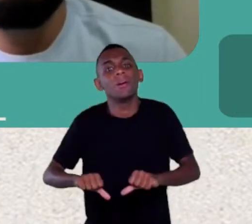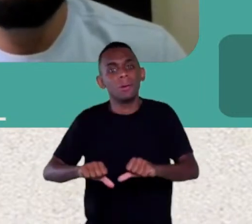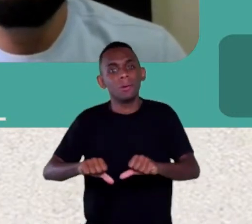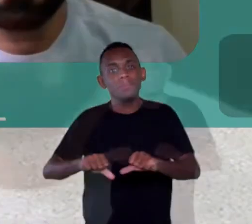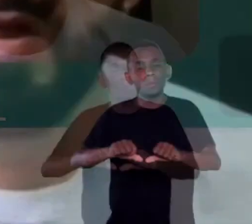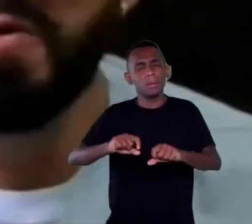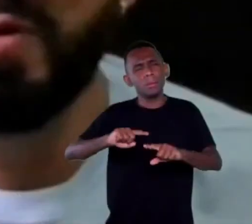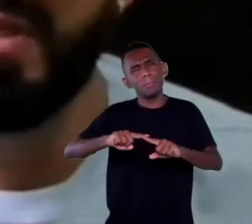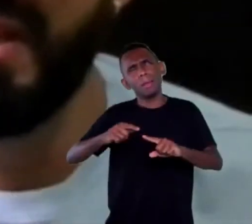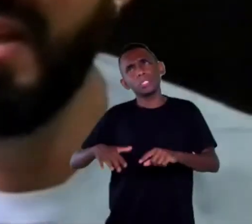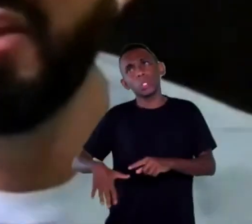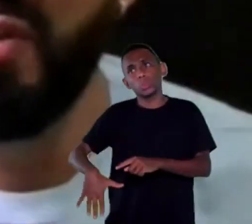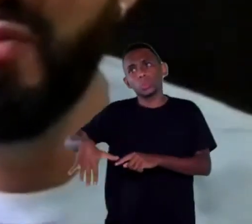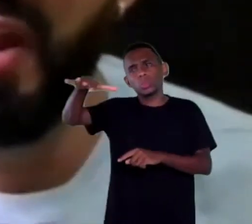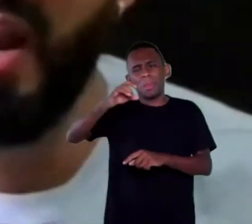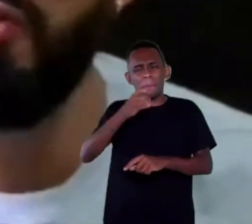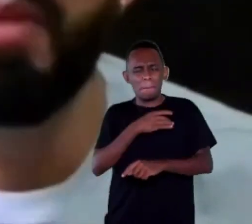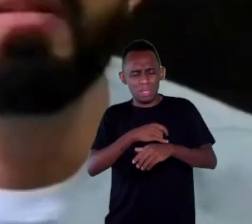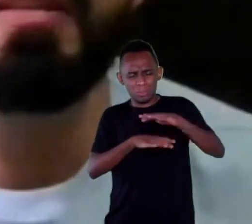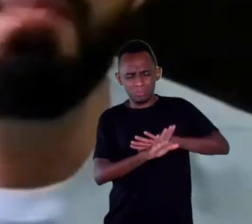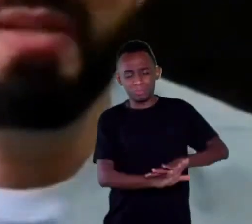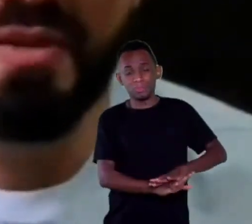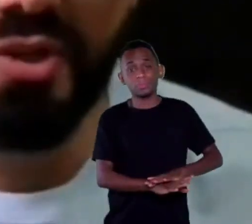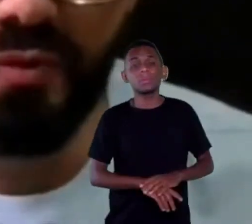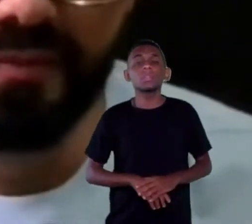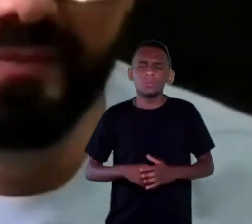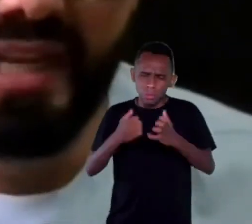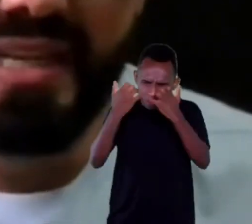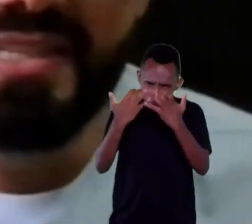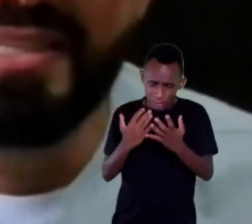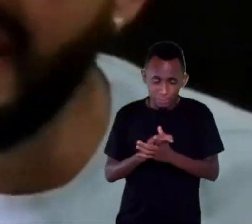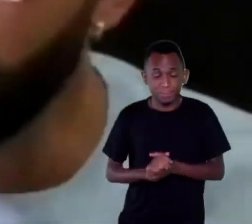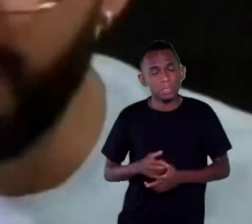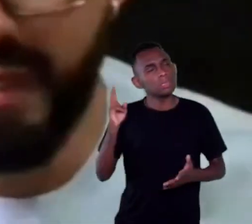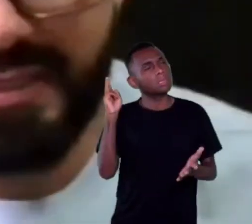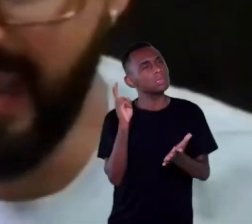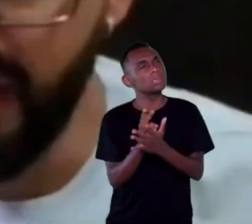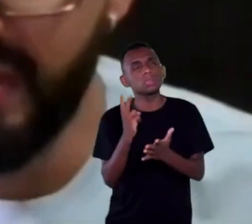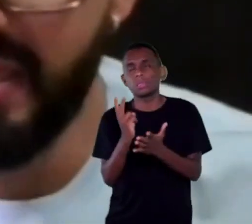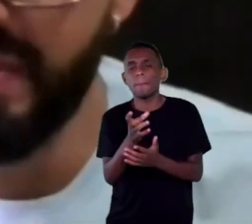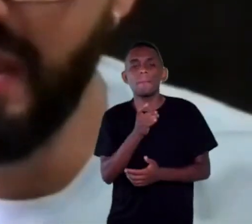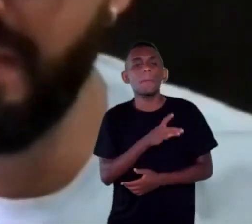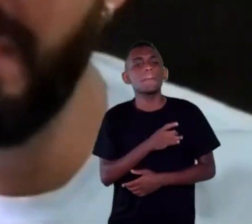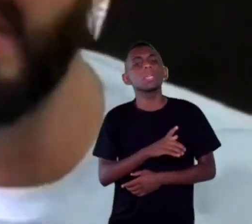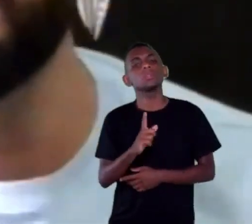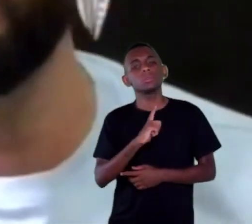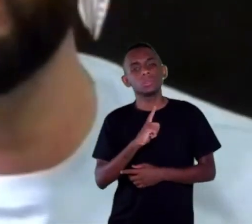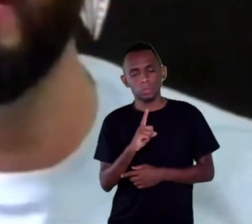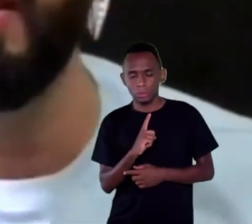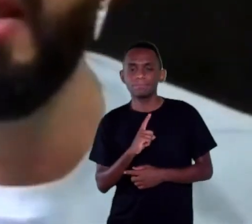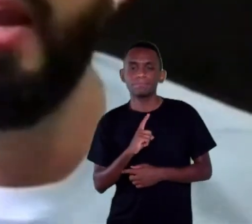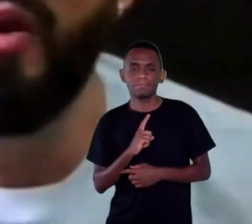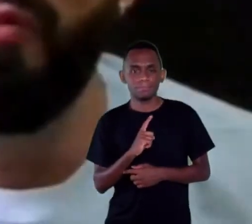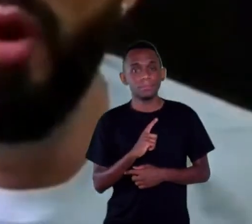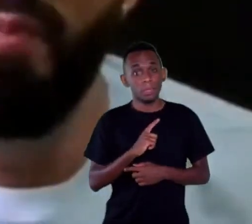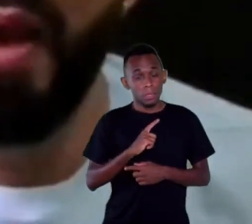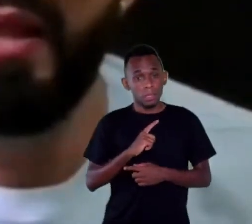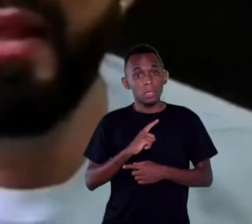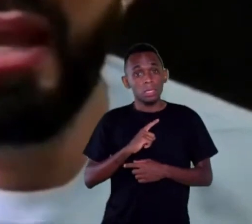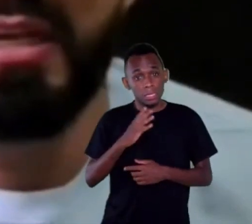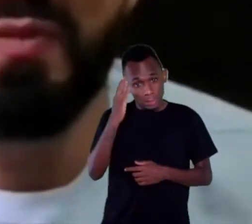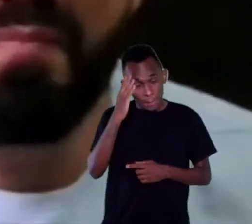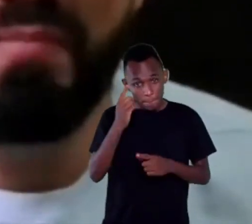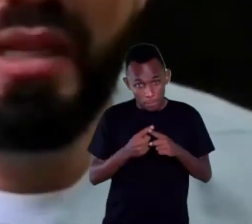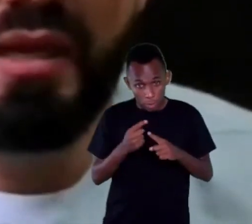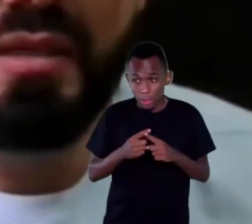medo. Não, Josane, eu vou te falar que o medo sempre existiu. Sempre, sempre, sempre, sempre. Mesmo porque o meu pai